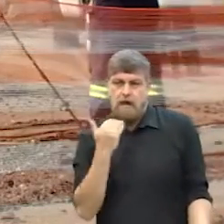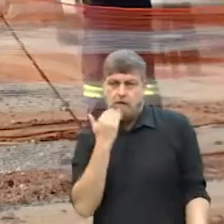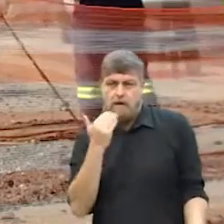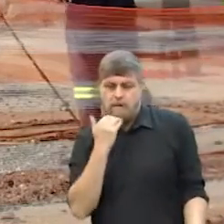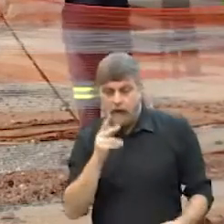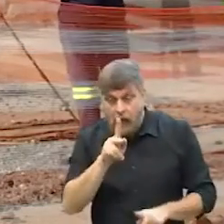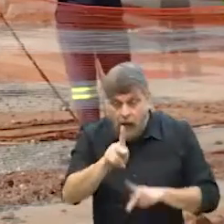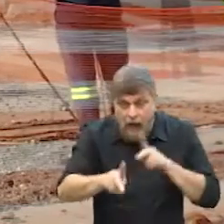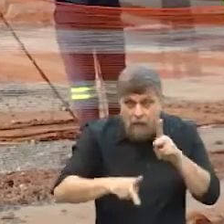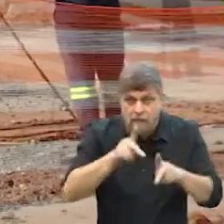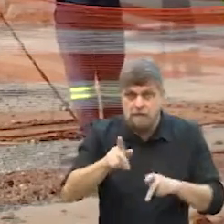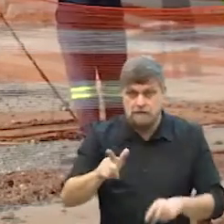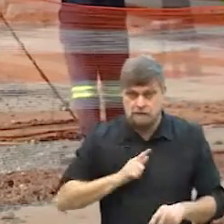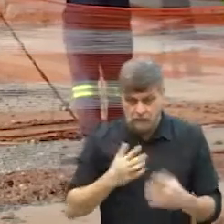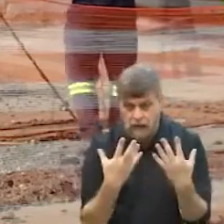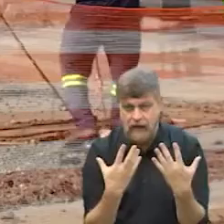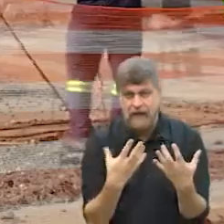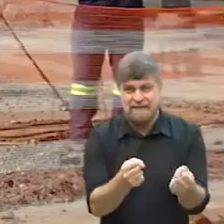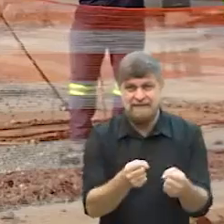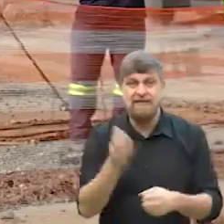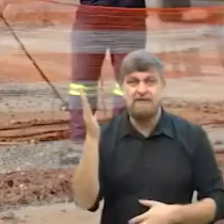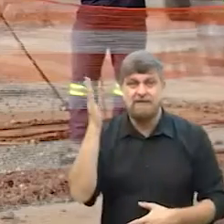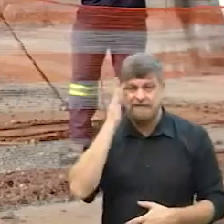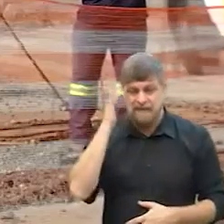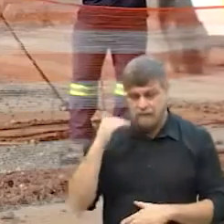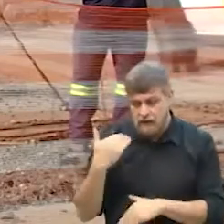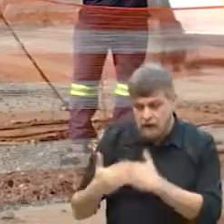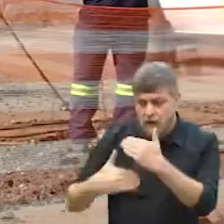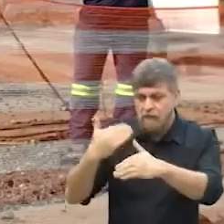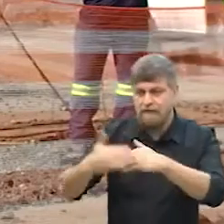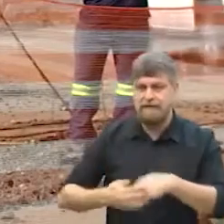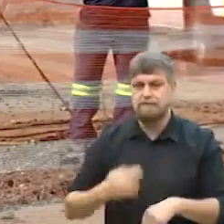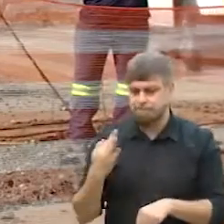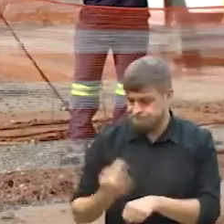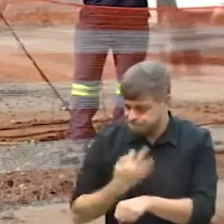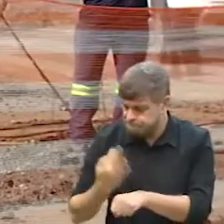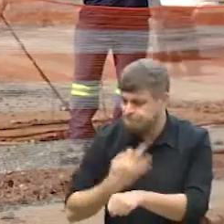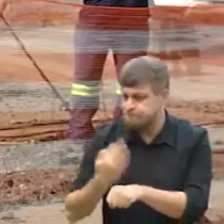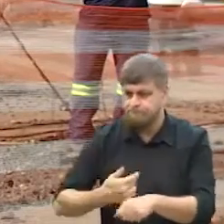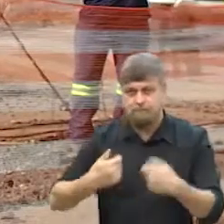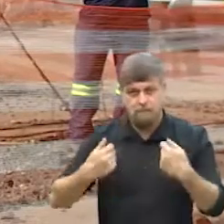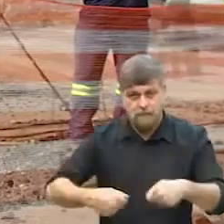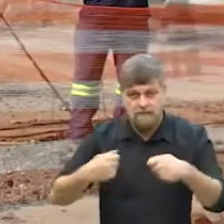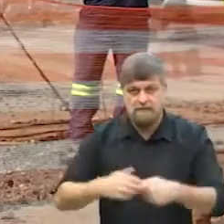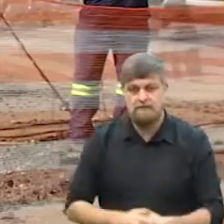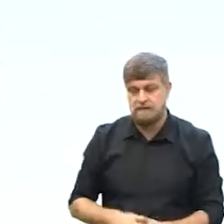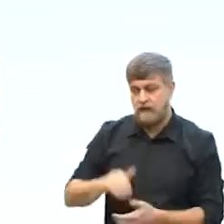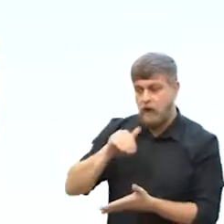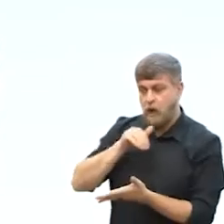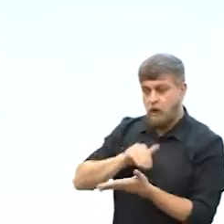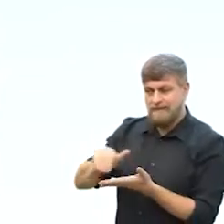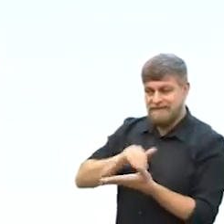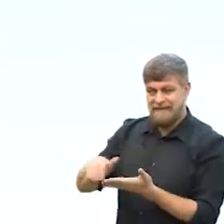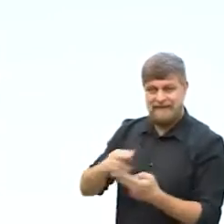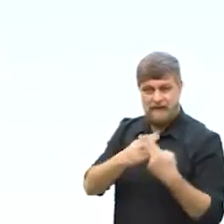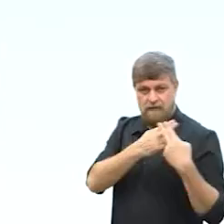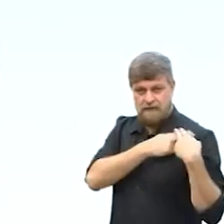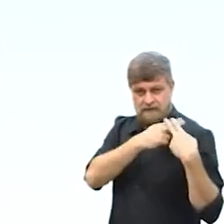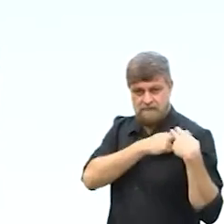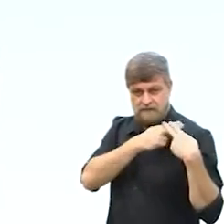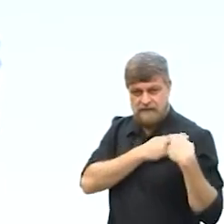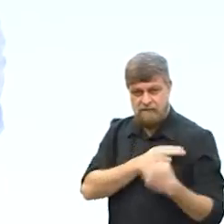esse trabalho. E a população daqui está até aceitando, porque sabe que o progresso exige um pouco de esforço. O secretário